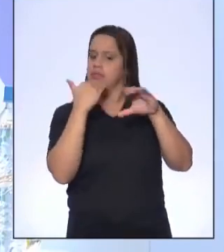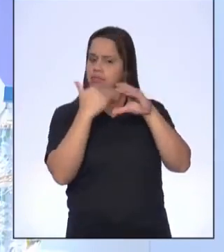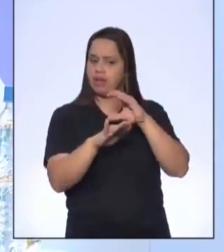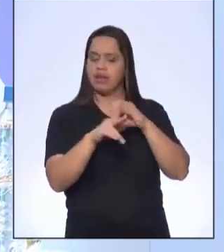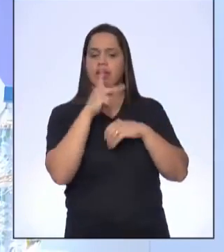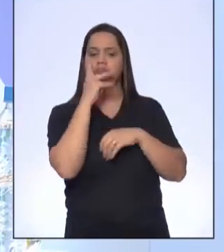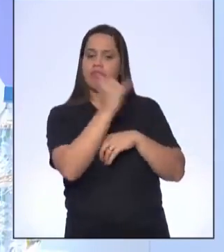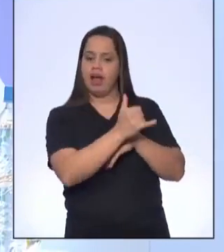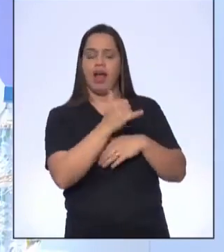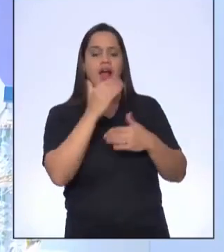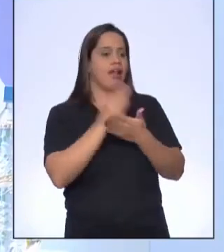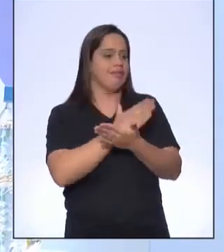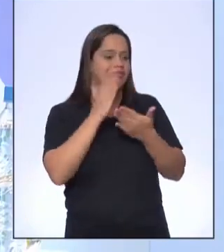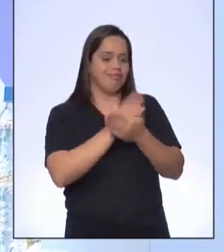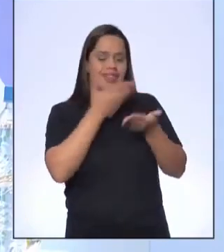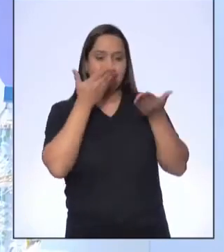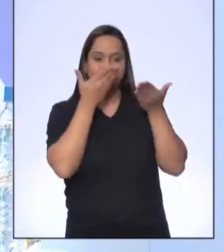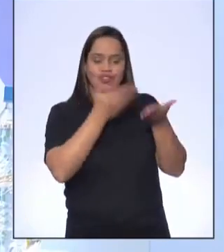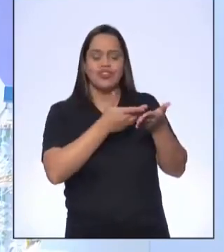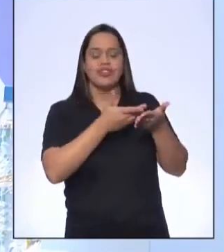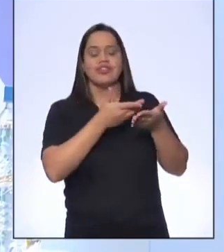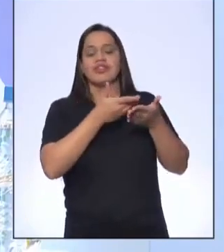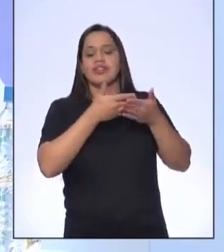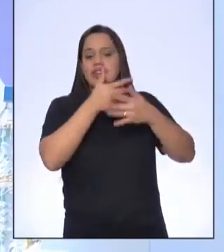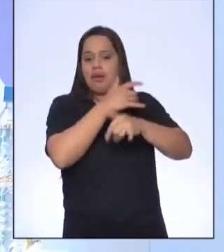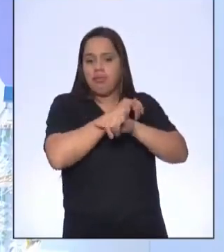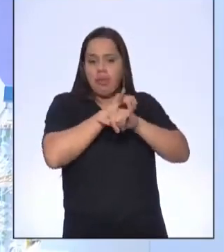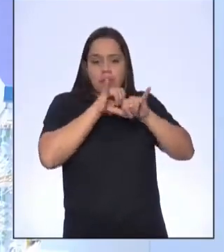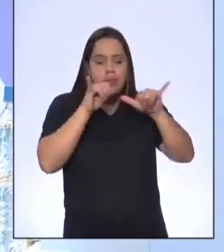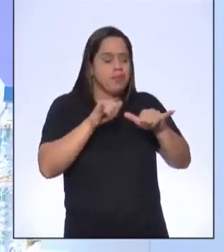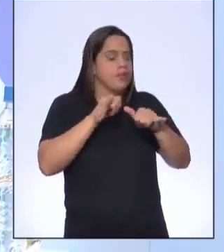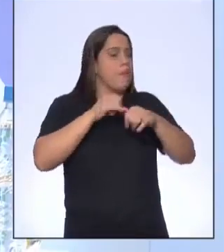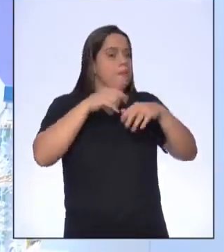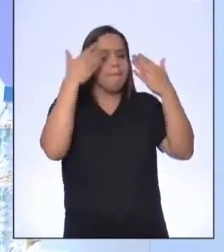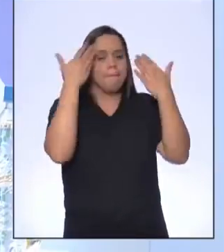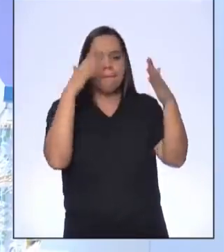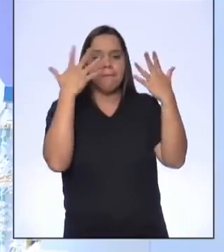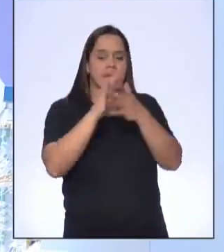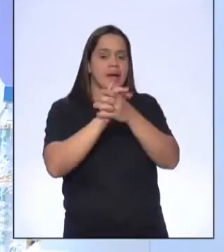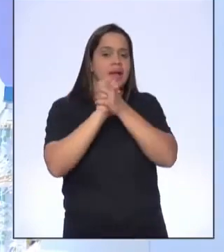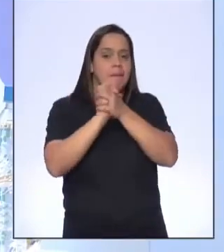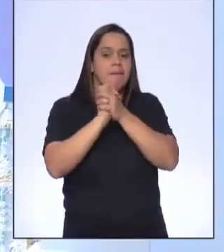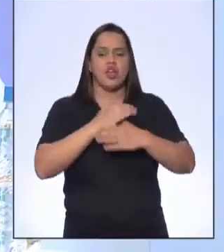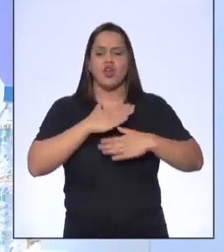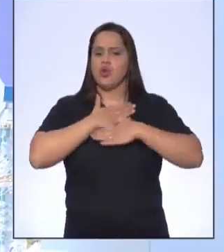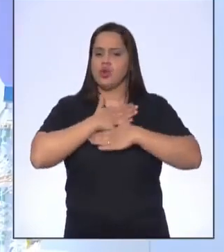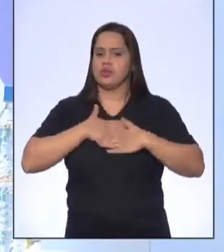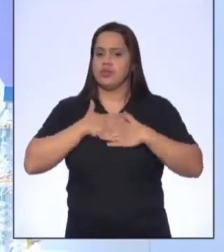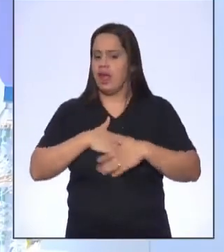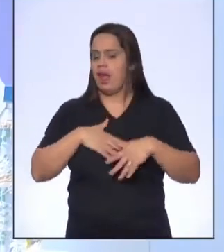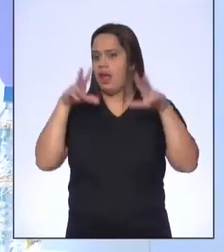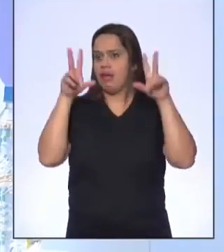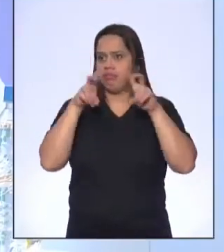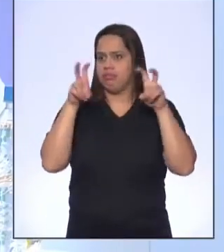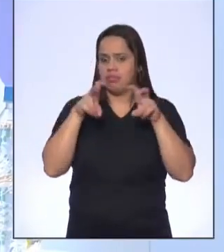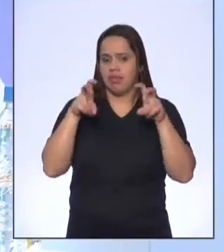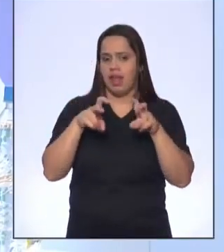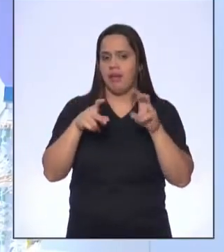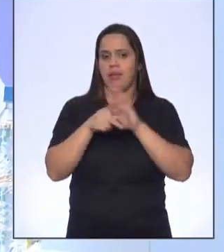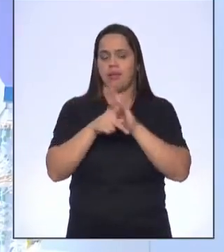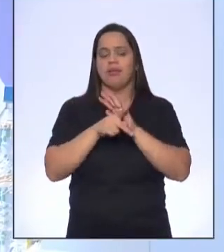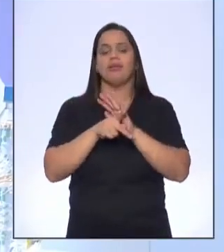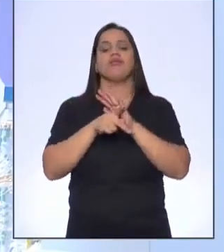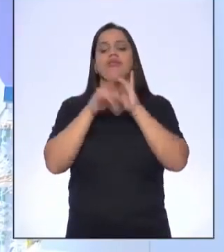Parabéns, revista, foto-revista, gostei muito da matéria que vocês publicaram sobre o coronavírus. Então, vamos